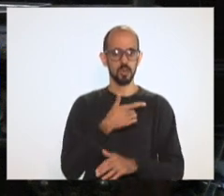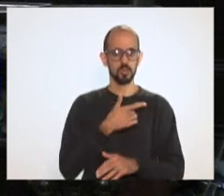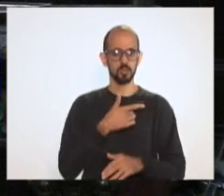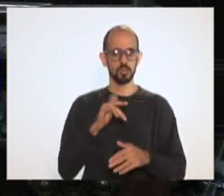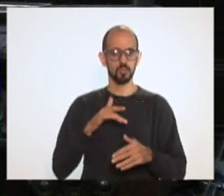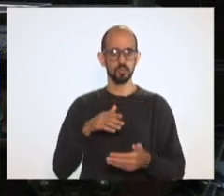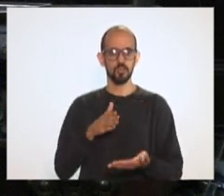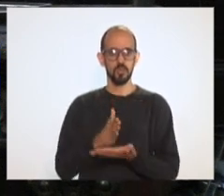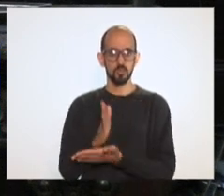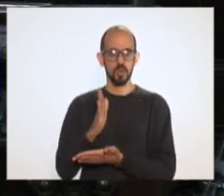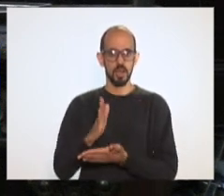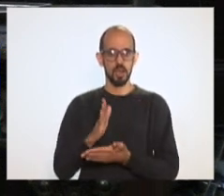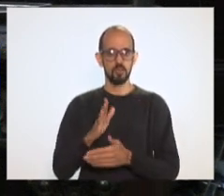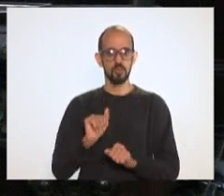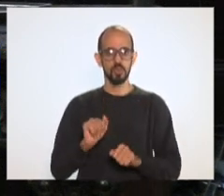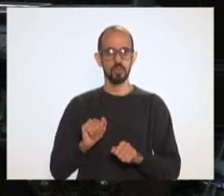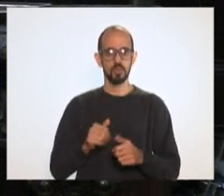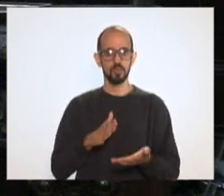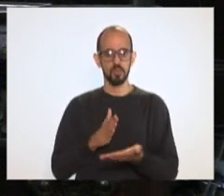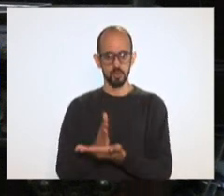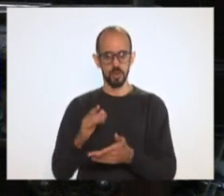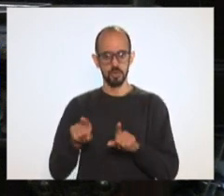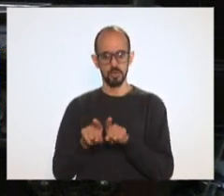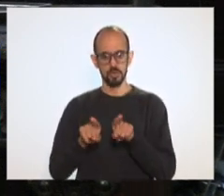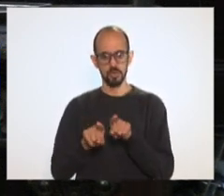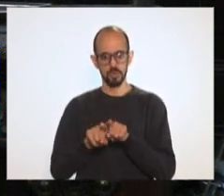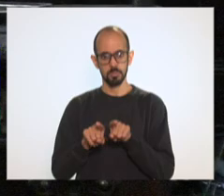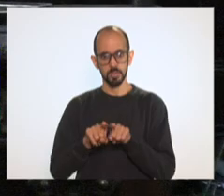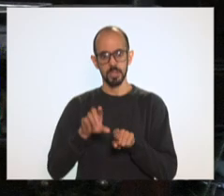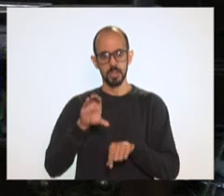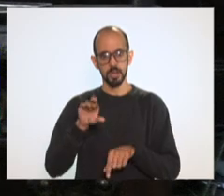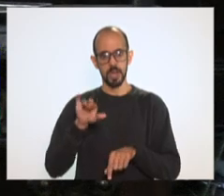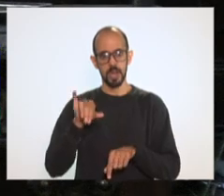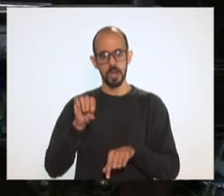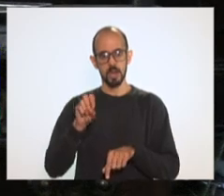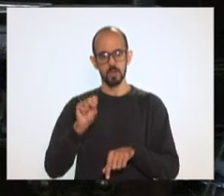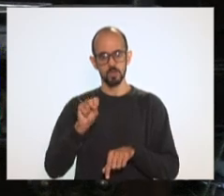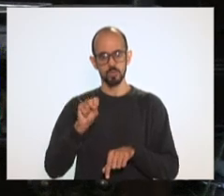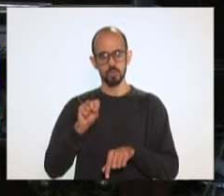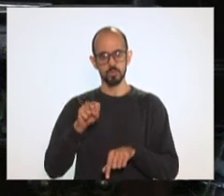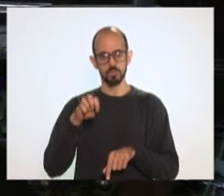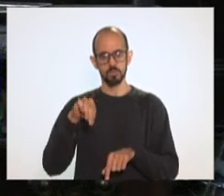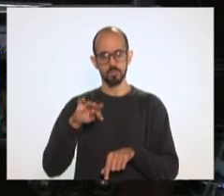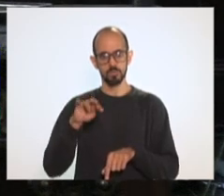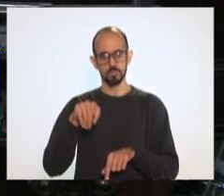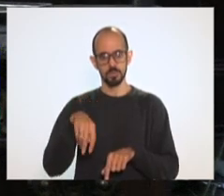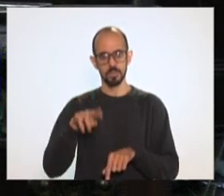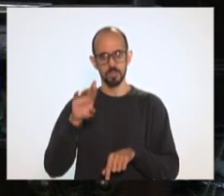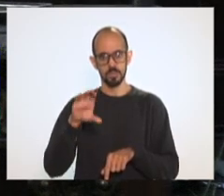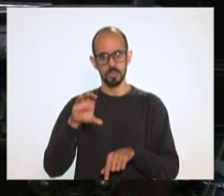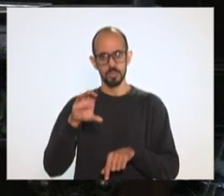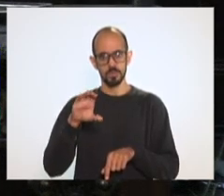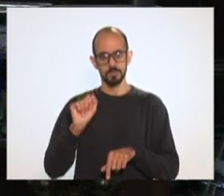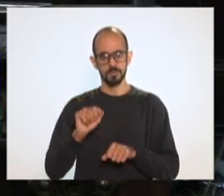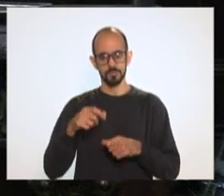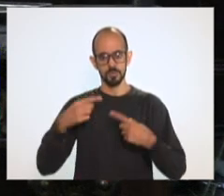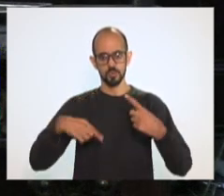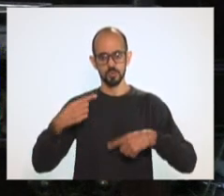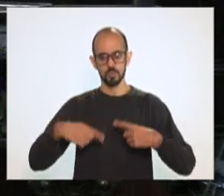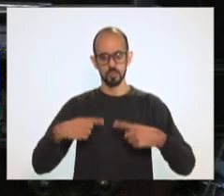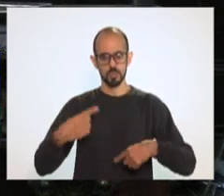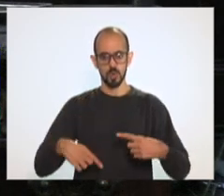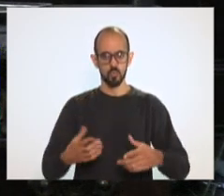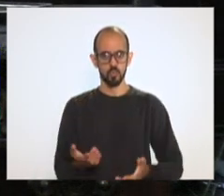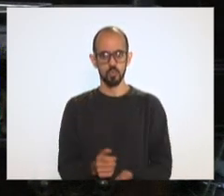fiscalização financeira e controle favorável relatores do estado Carlos Mink enfermeira Regiane Rodrigo Amorim em discussão na vendo o que queira